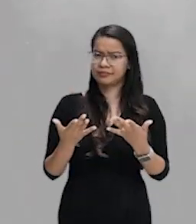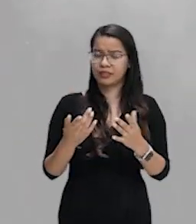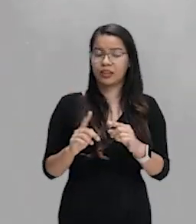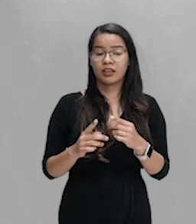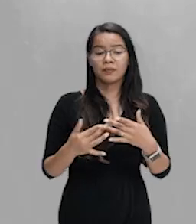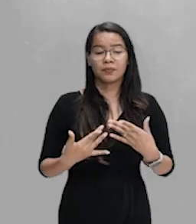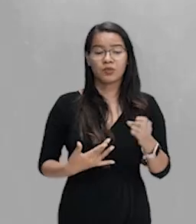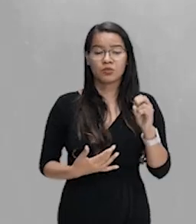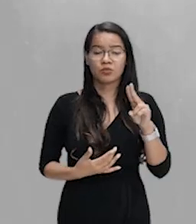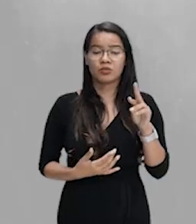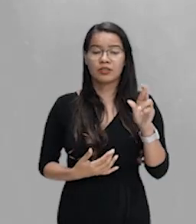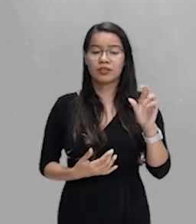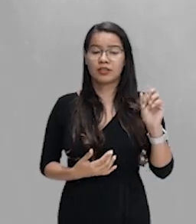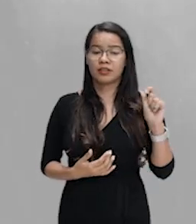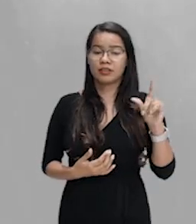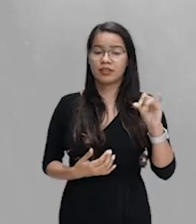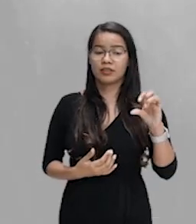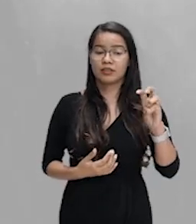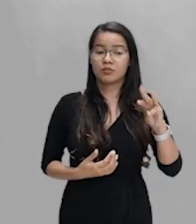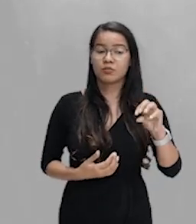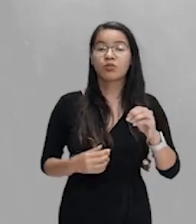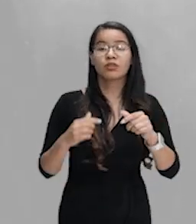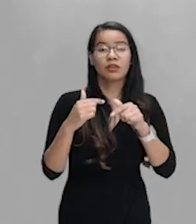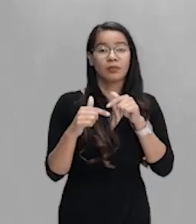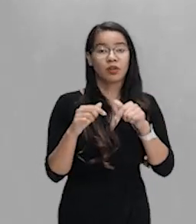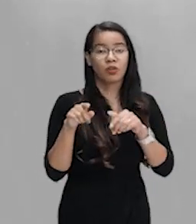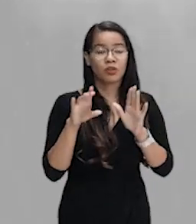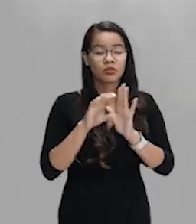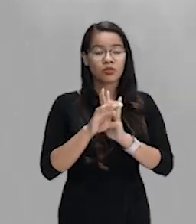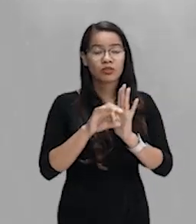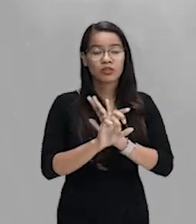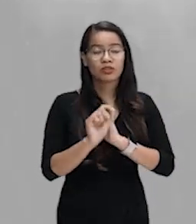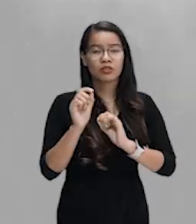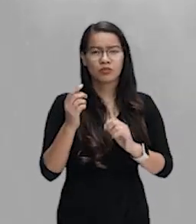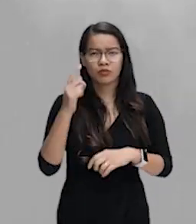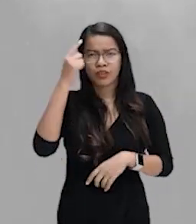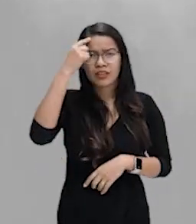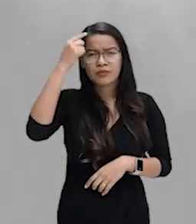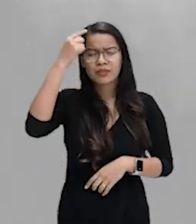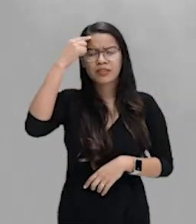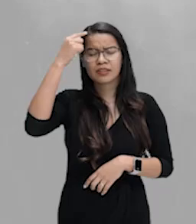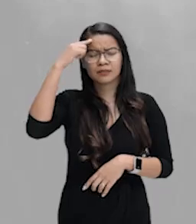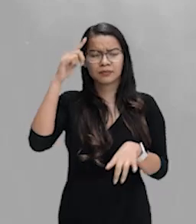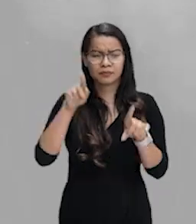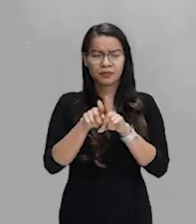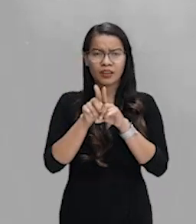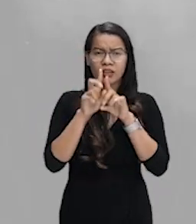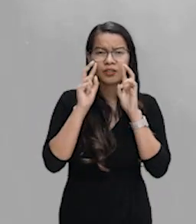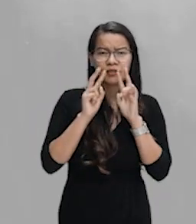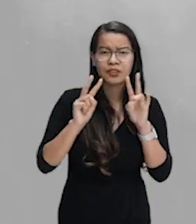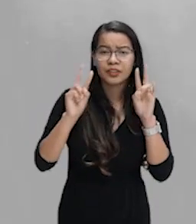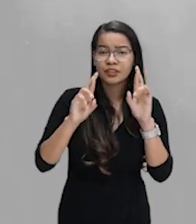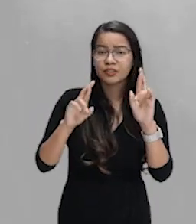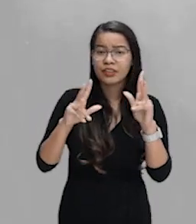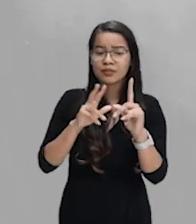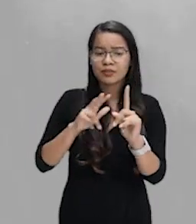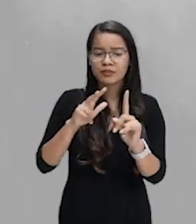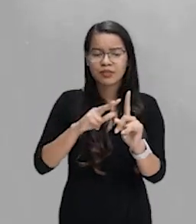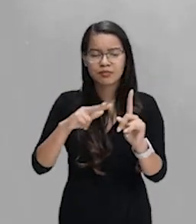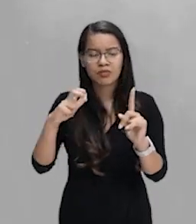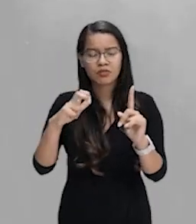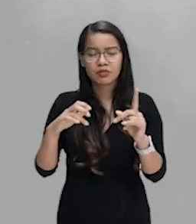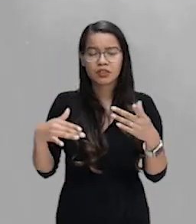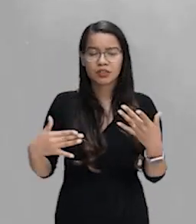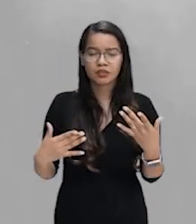trabalha muito com esse conceito, né, te força a pensar, mas te força a ver sob outras perspectivas.